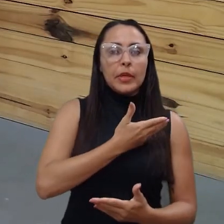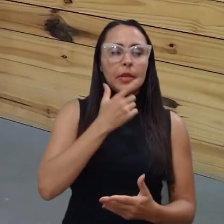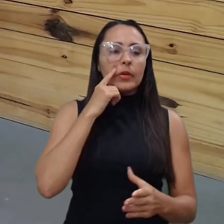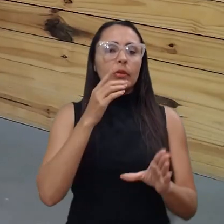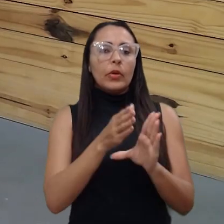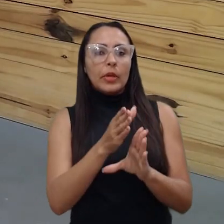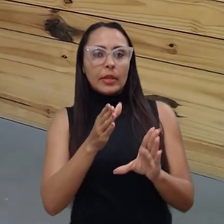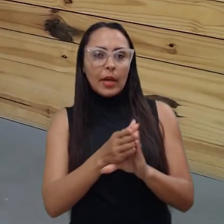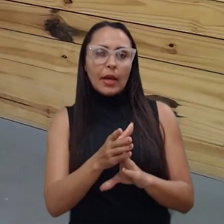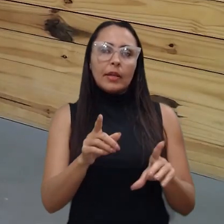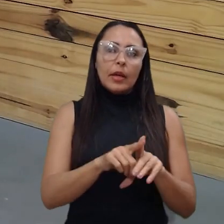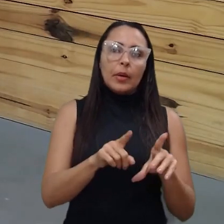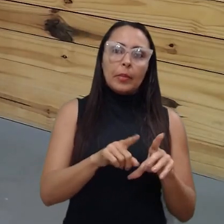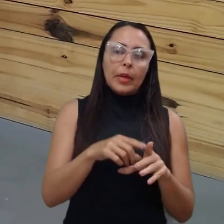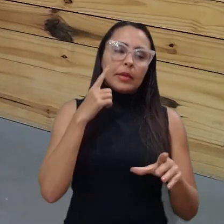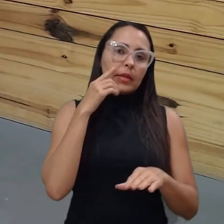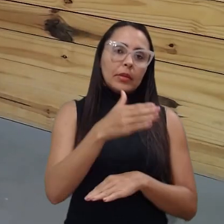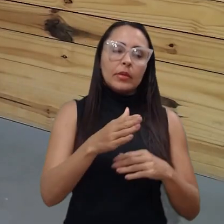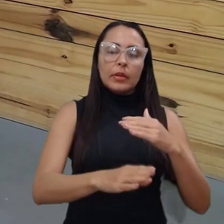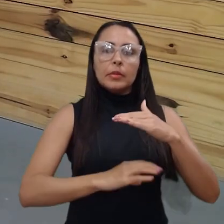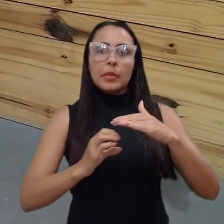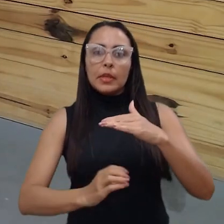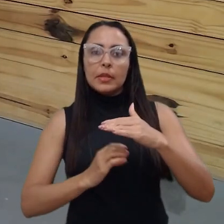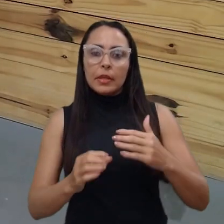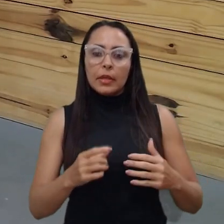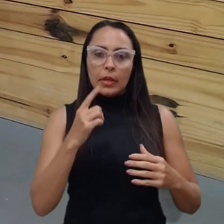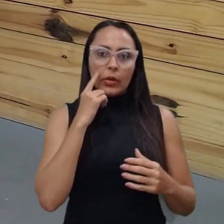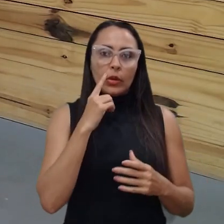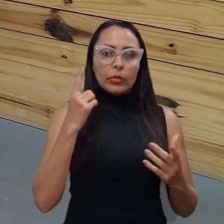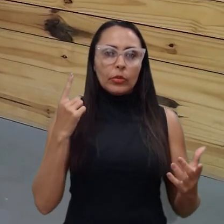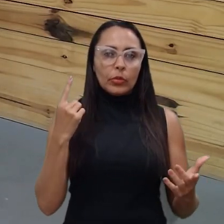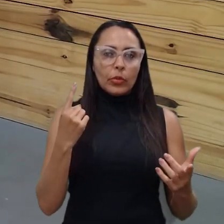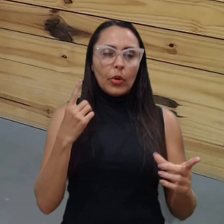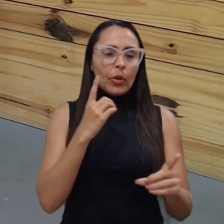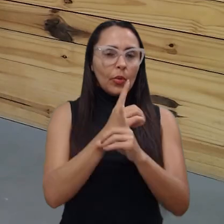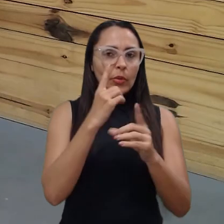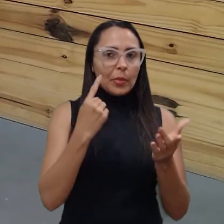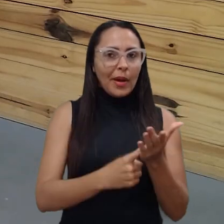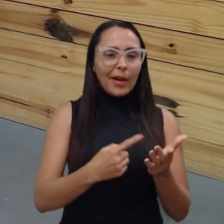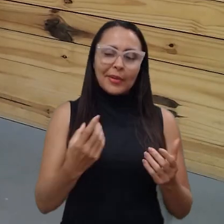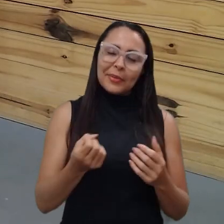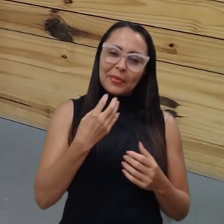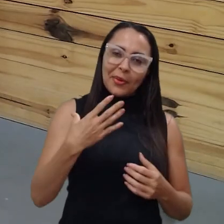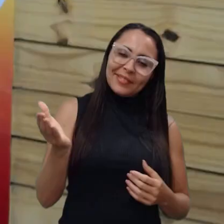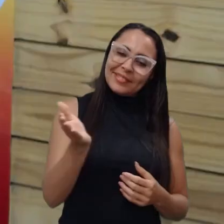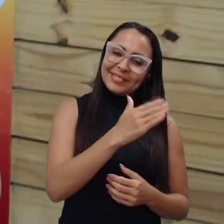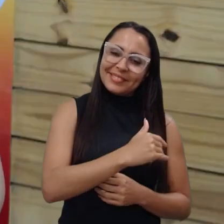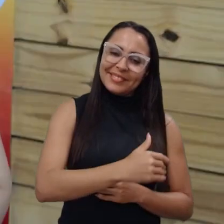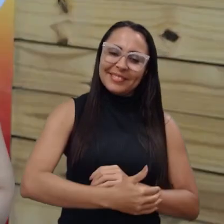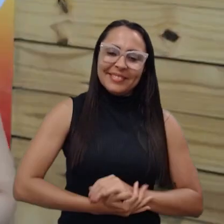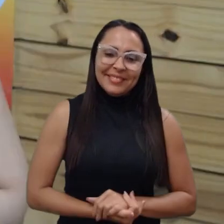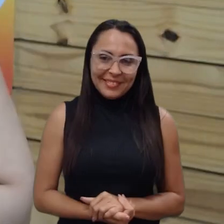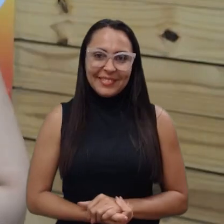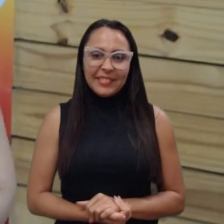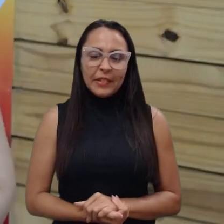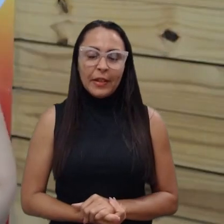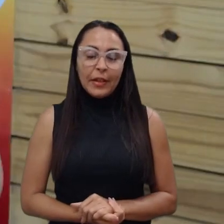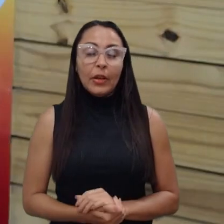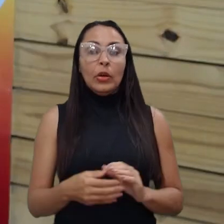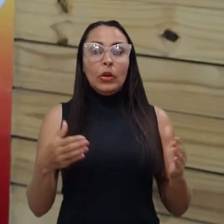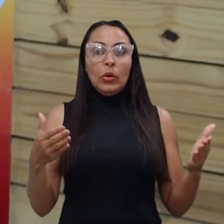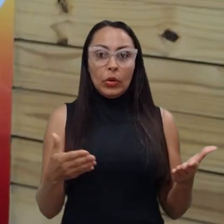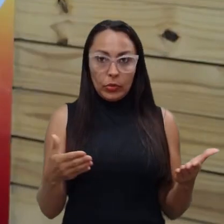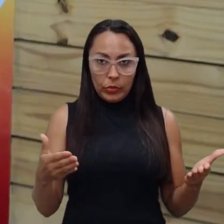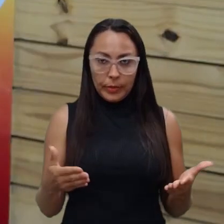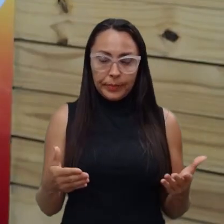os colaboradores dentro da empresa. Encontro marcado? Que bom que você chegou. Vamos lá! Então, olha só,